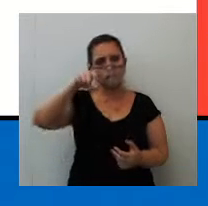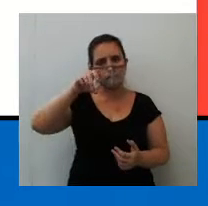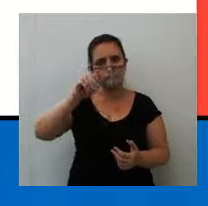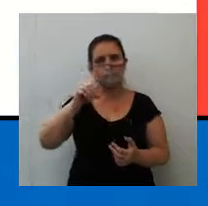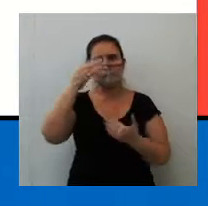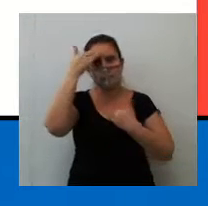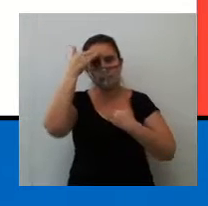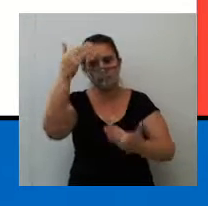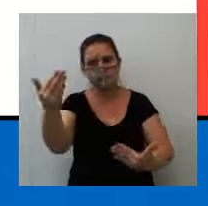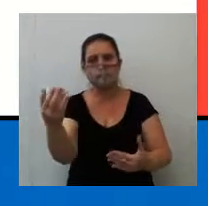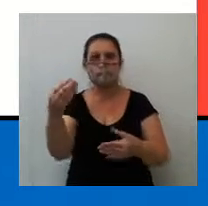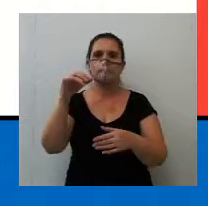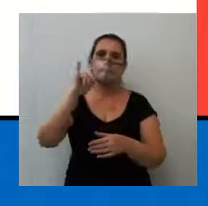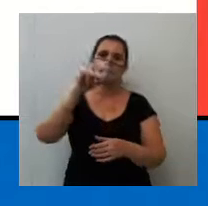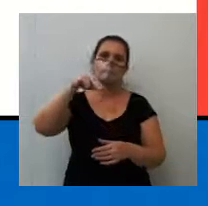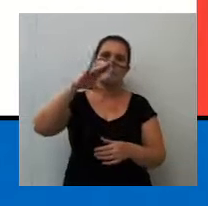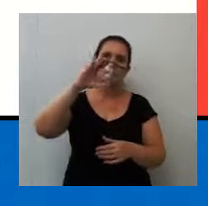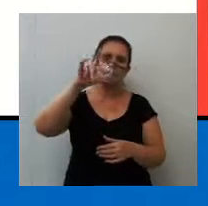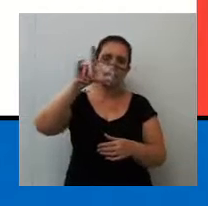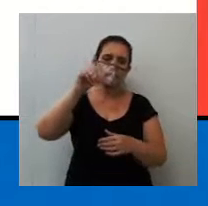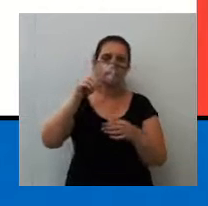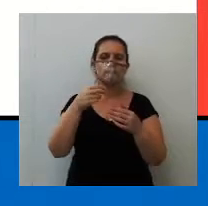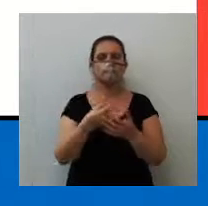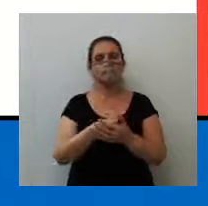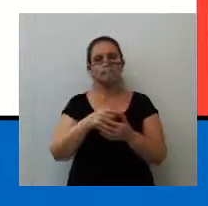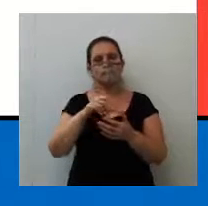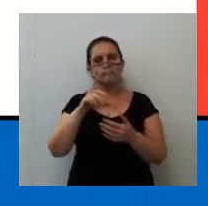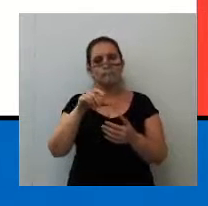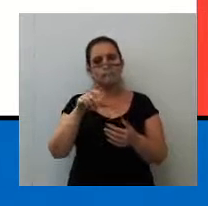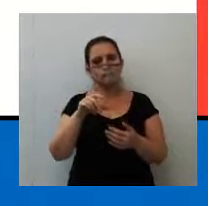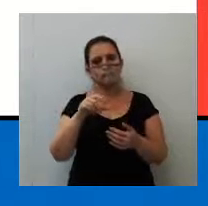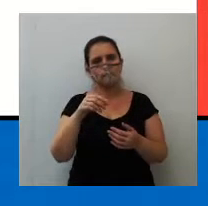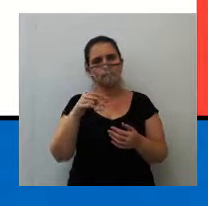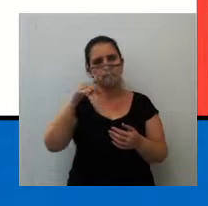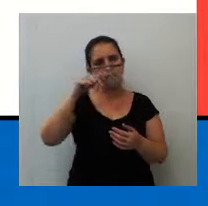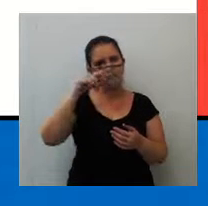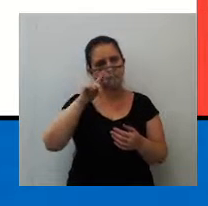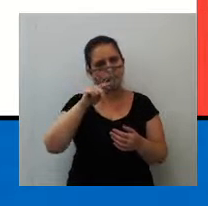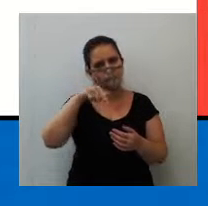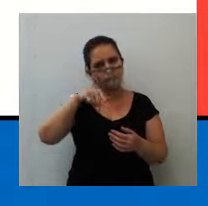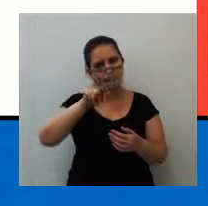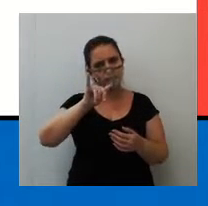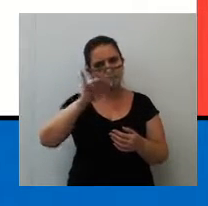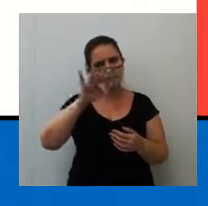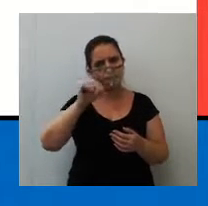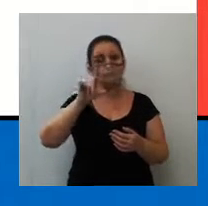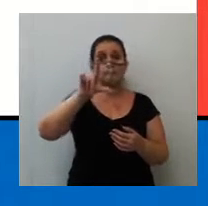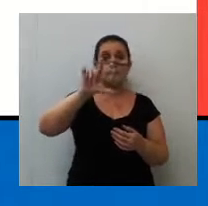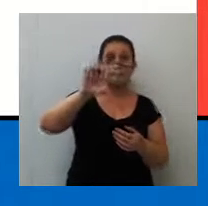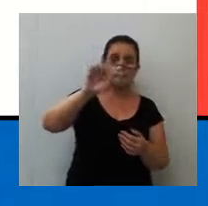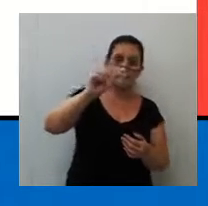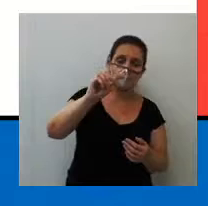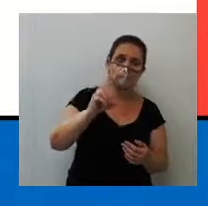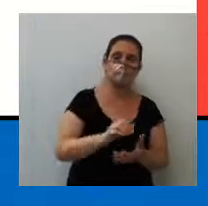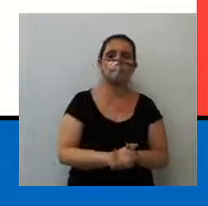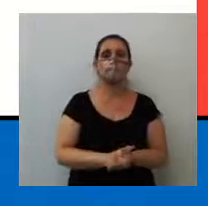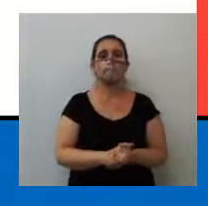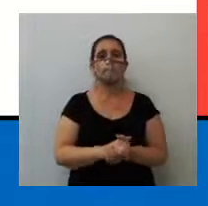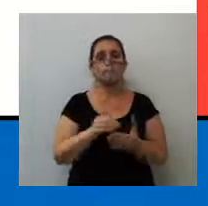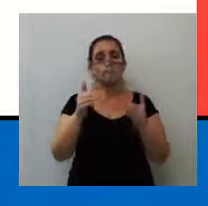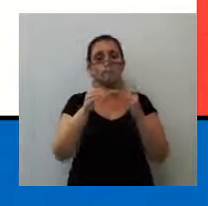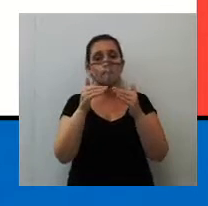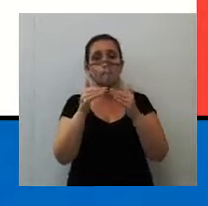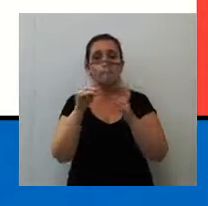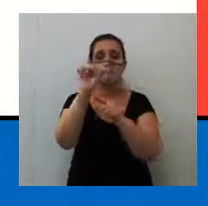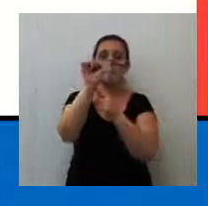incluso mesmo próprio só levo kitty não é leso não é liso tá kit